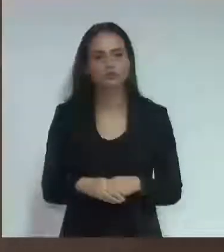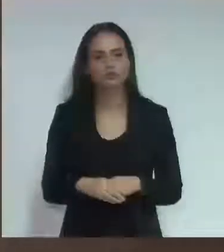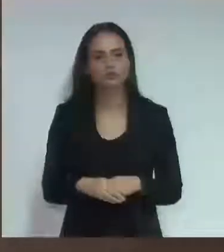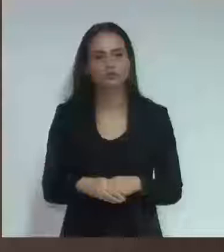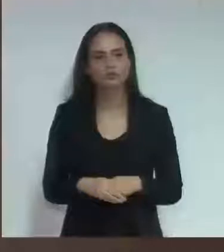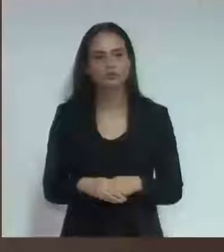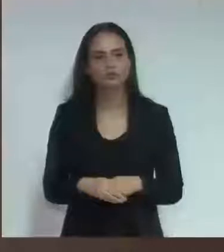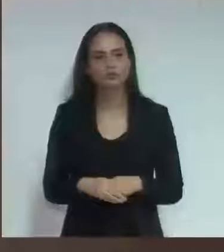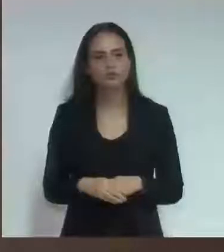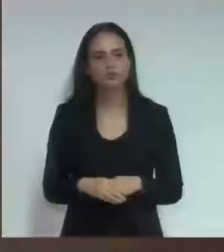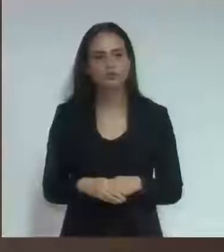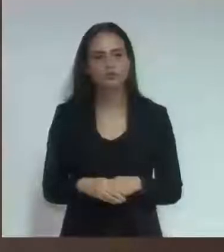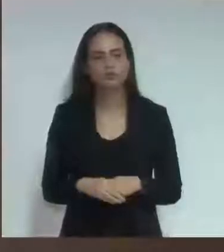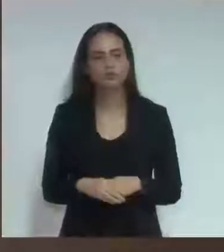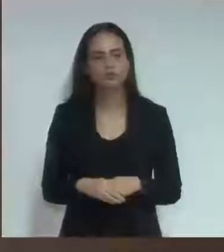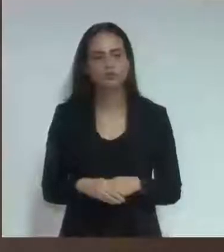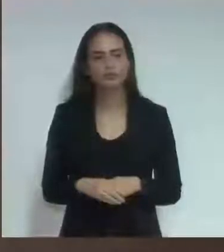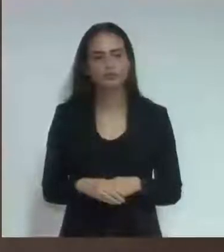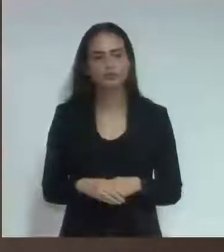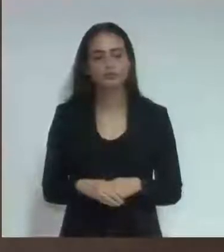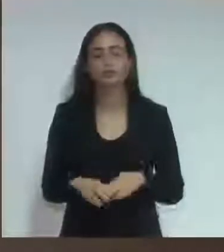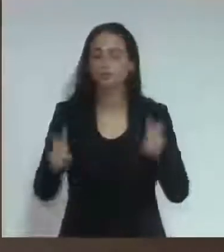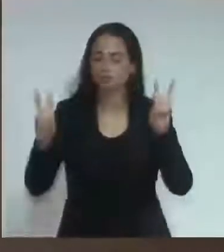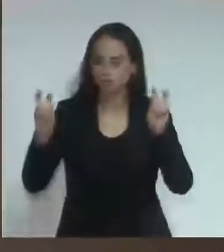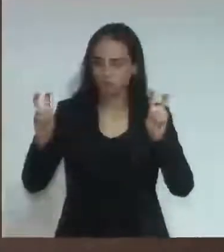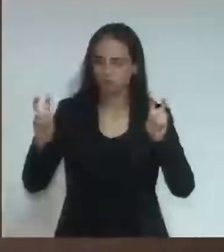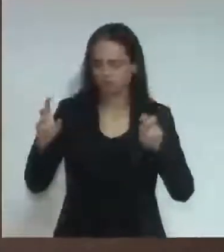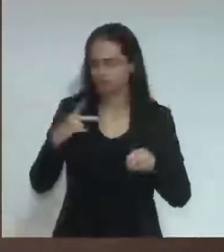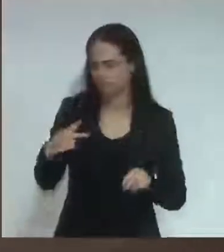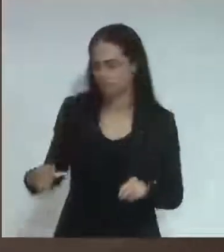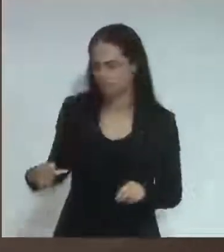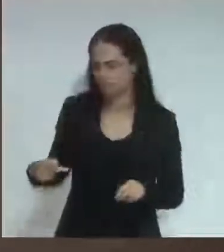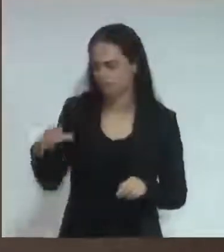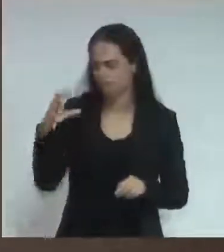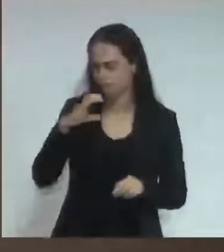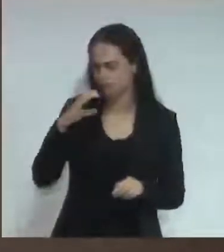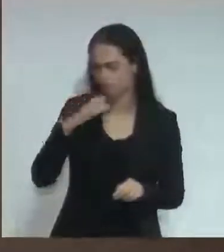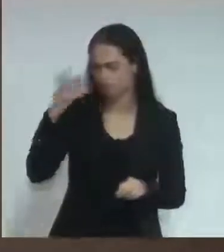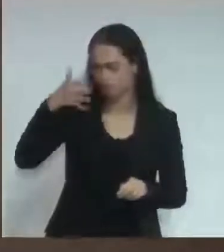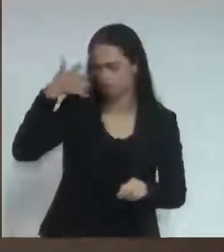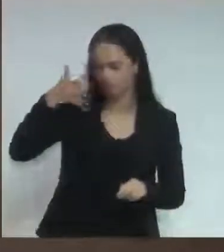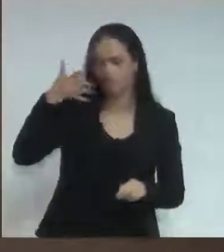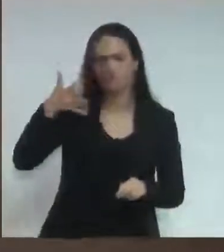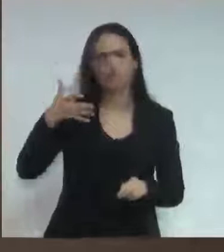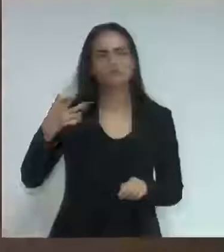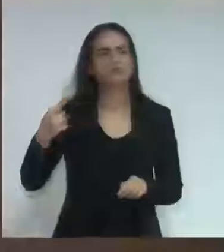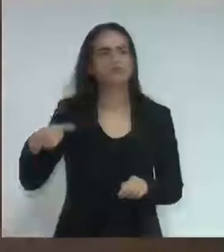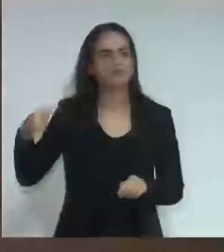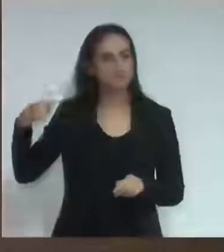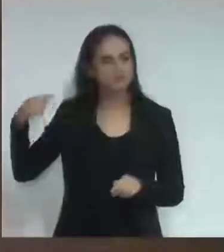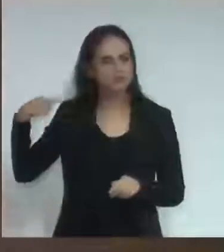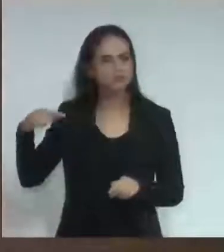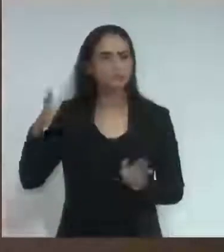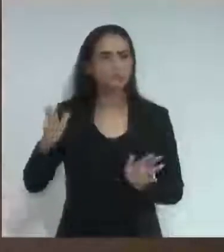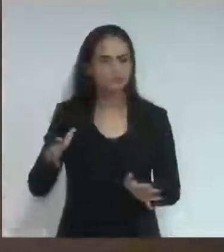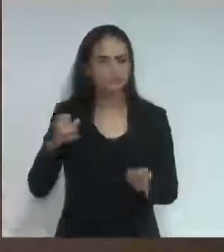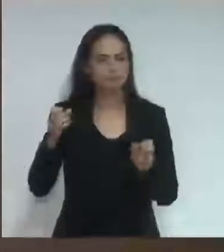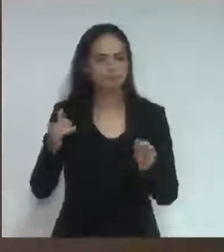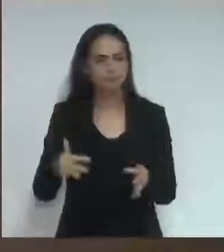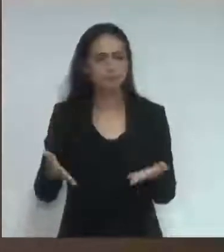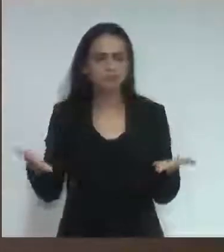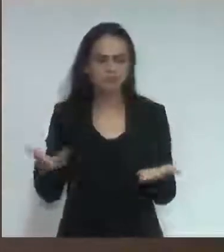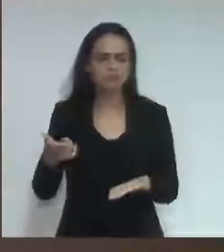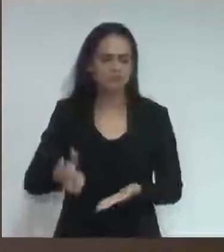Eu gostaria, senhor presidente, de falar também brevemente de um assunto que já falei outras vezes, mas é importante, acho que a gente